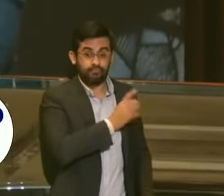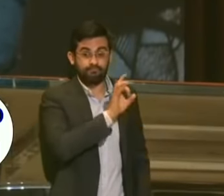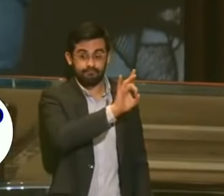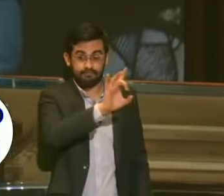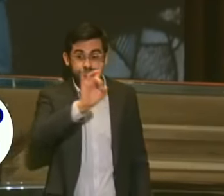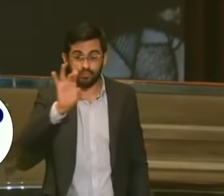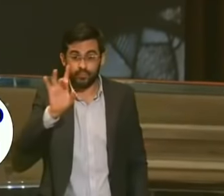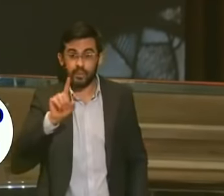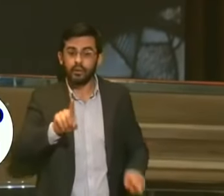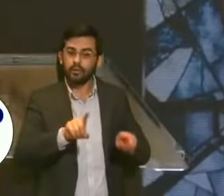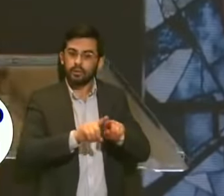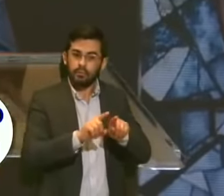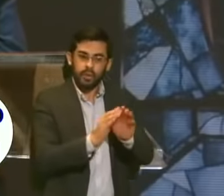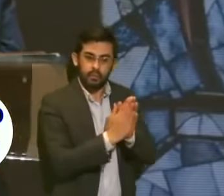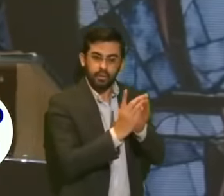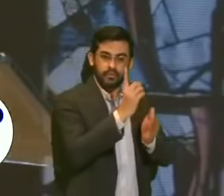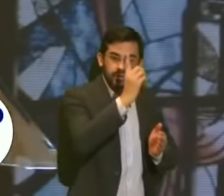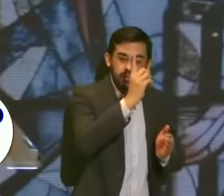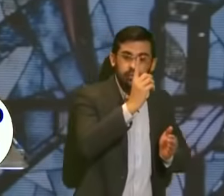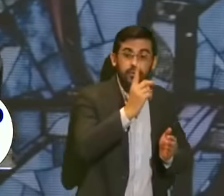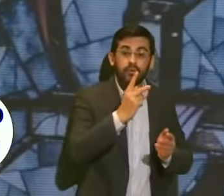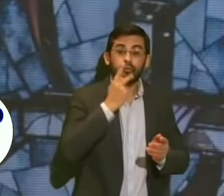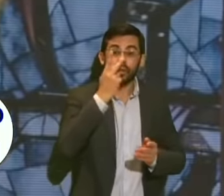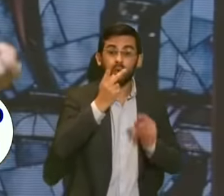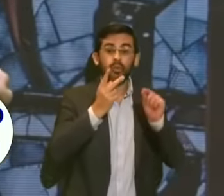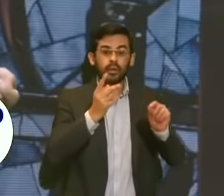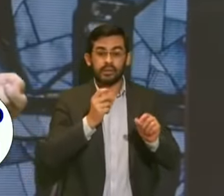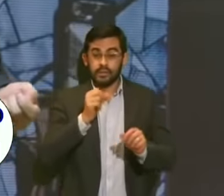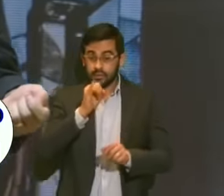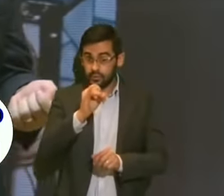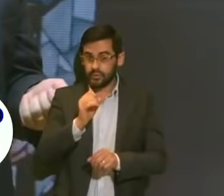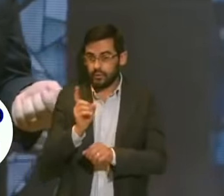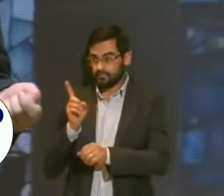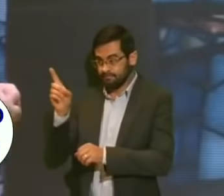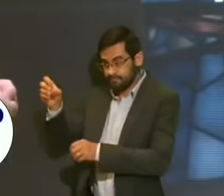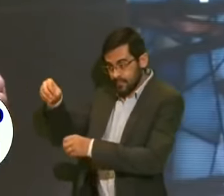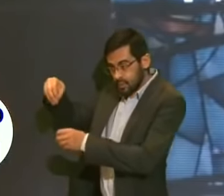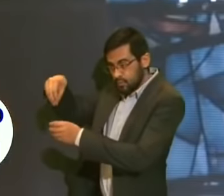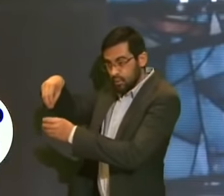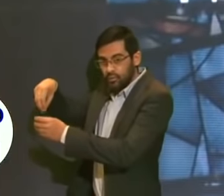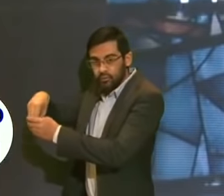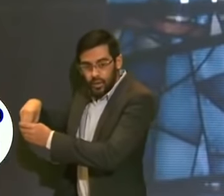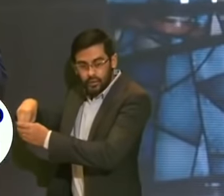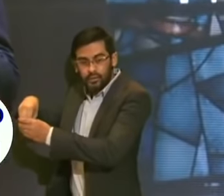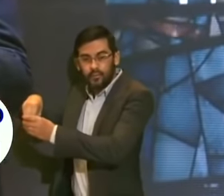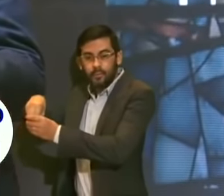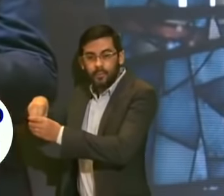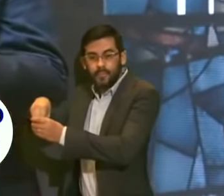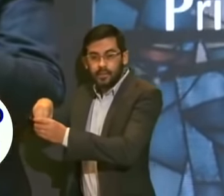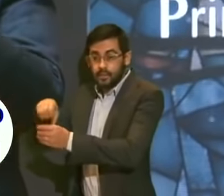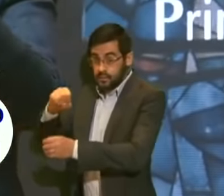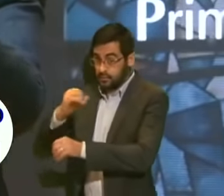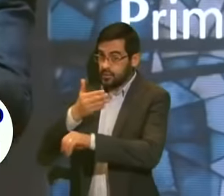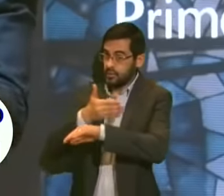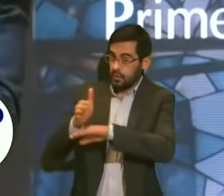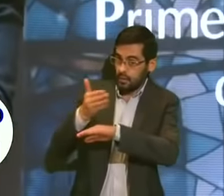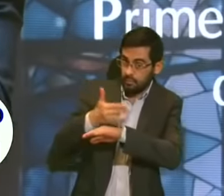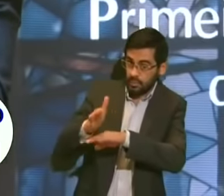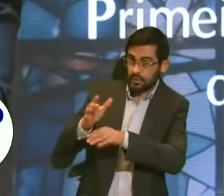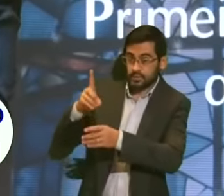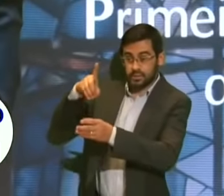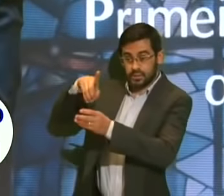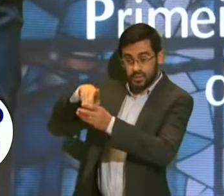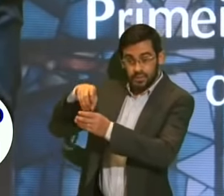mais, que se você for entregar uma oferta, tá? E se você tem a prática de entregar o